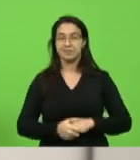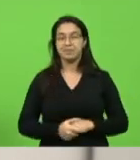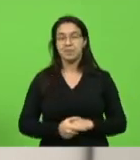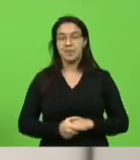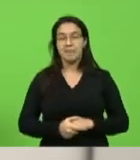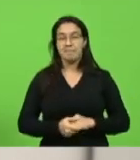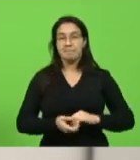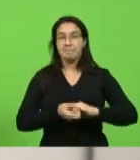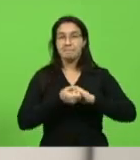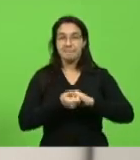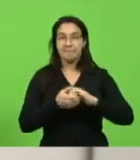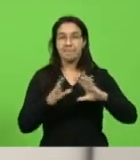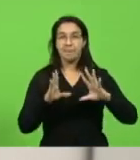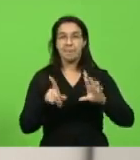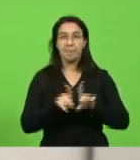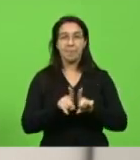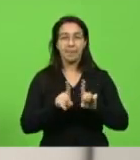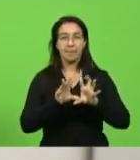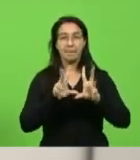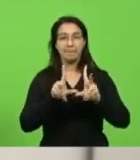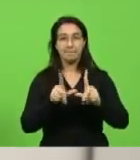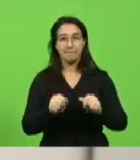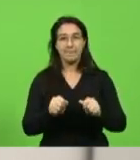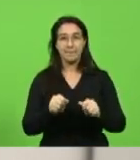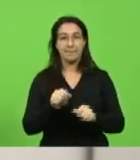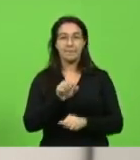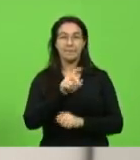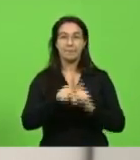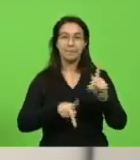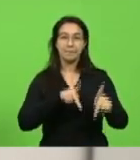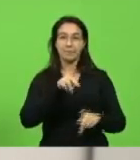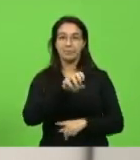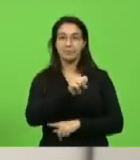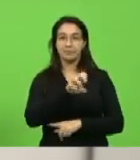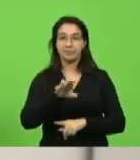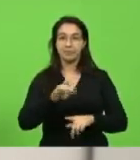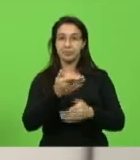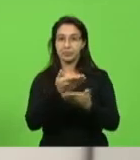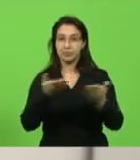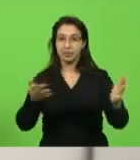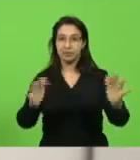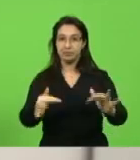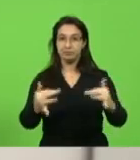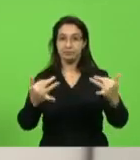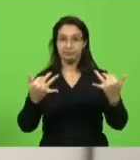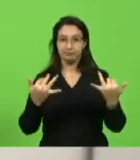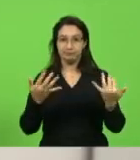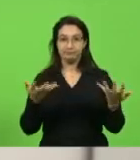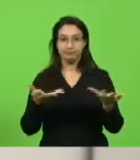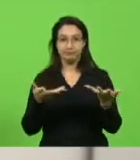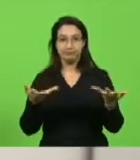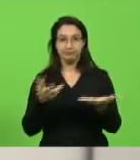Cumprimento ainda todos os catarinenses e os que nos acompanham nessa sessão de julgamento.